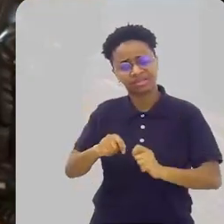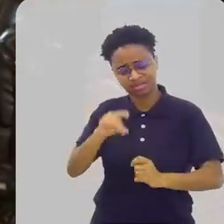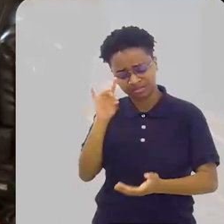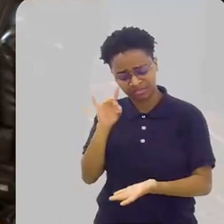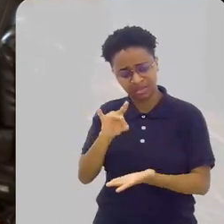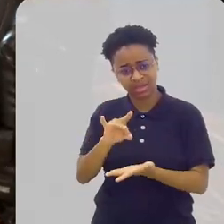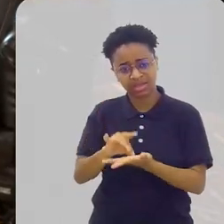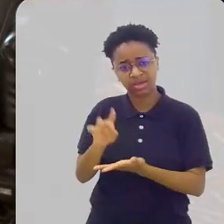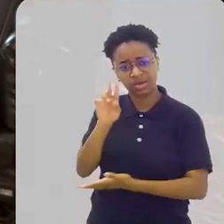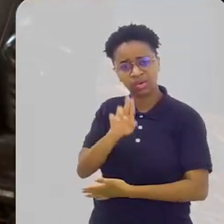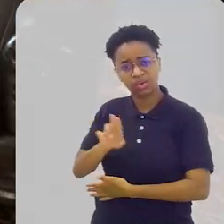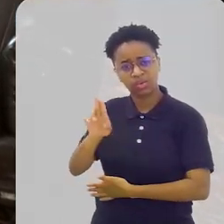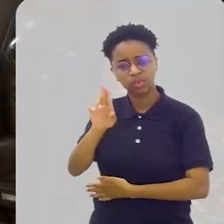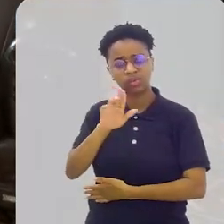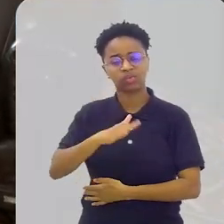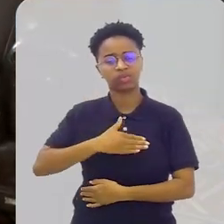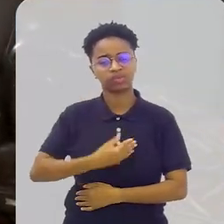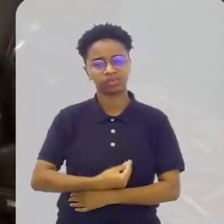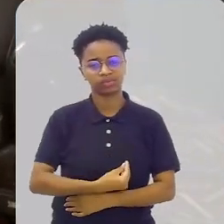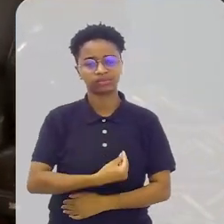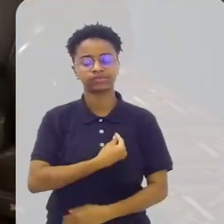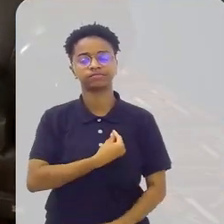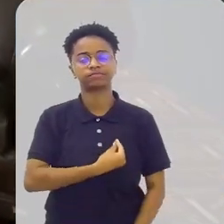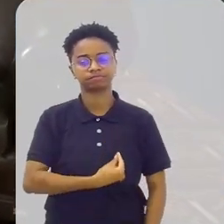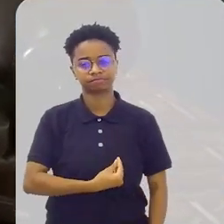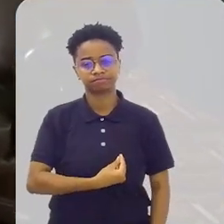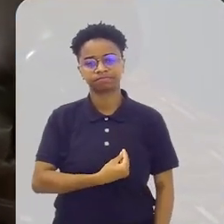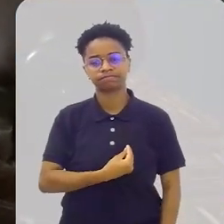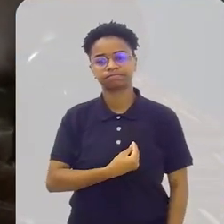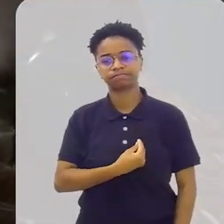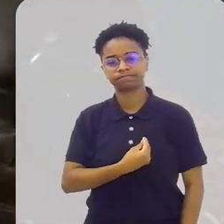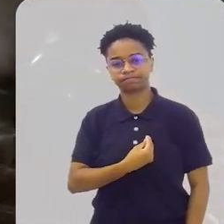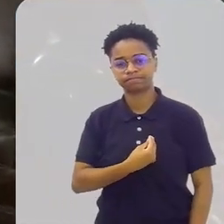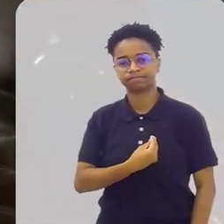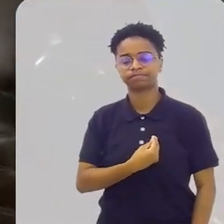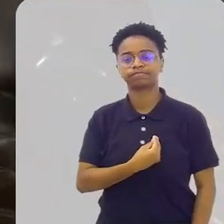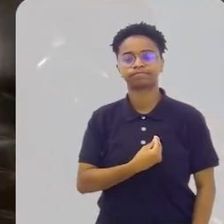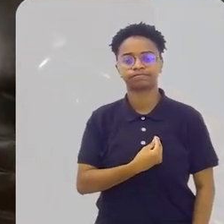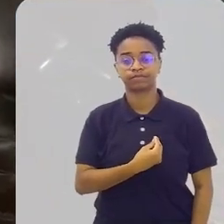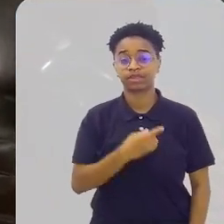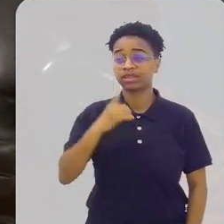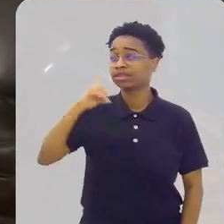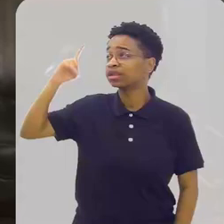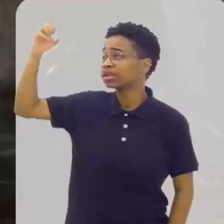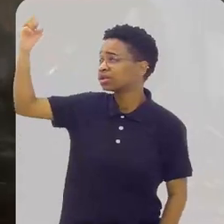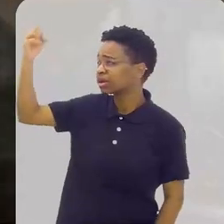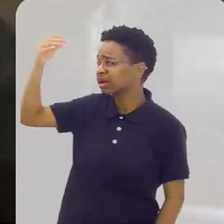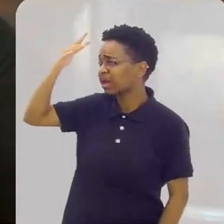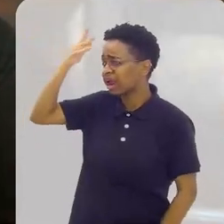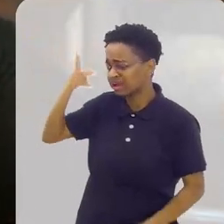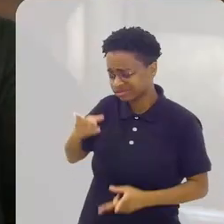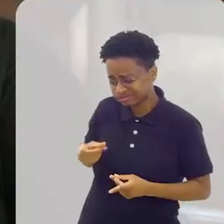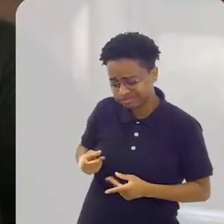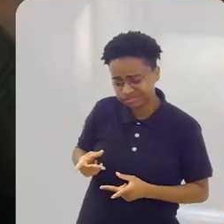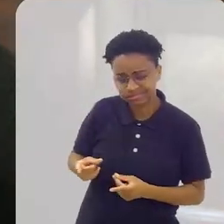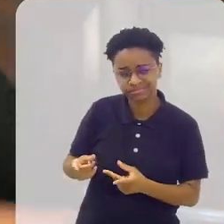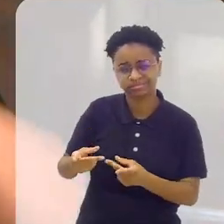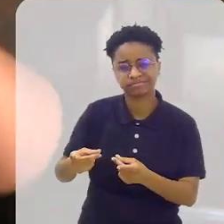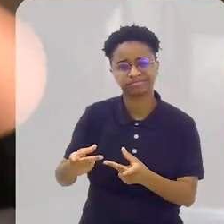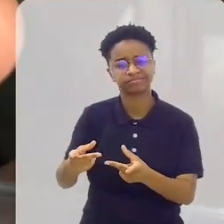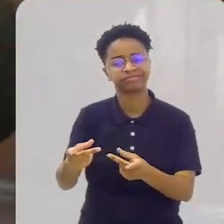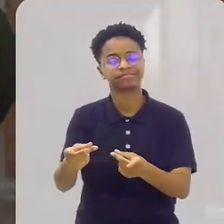para que possas me usar e como a tua graça